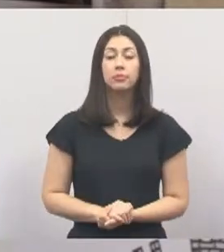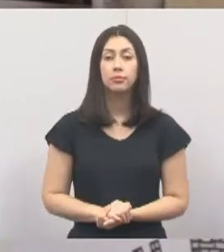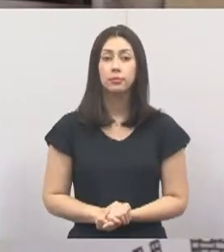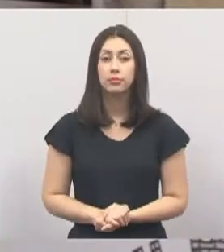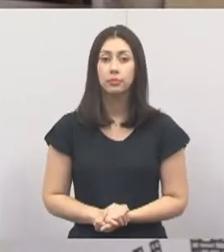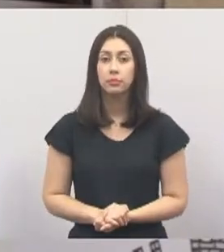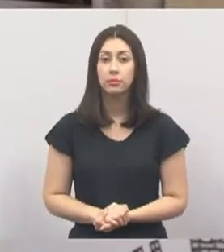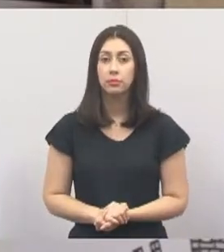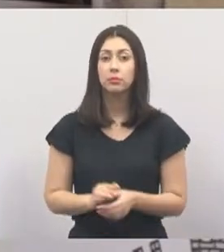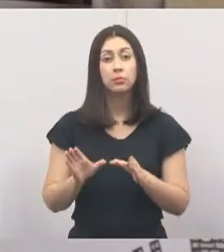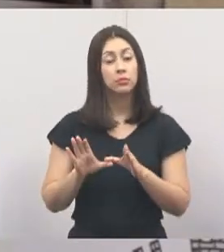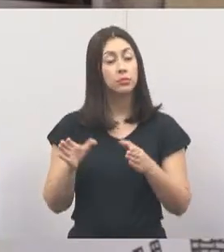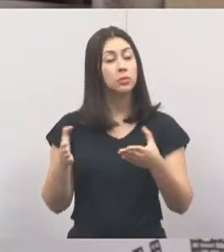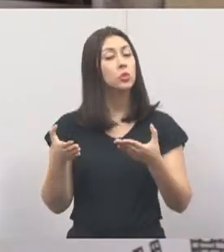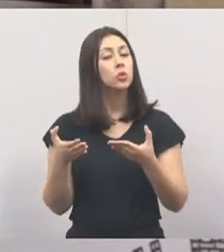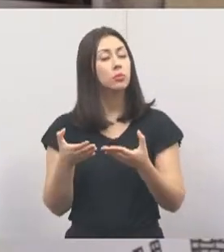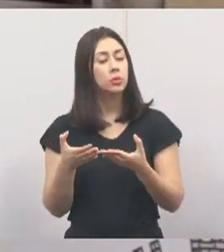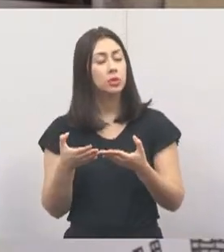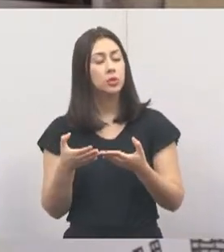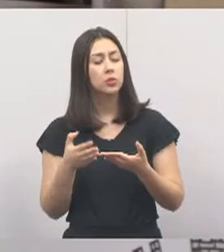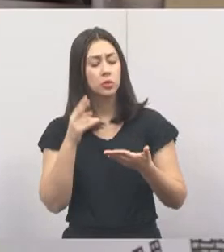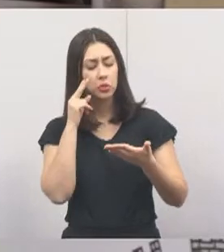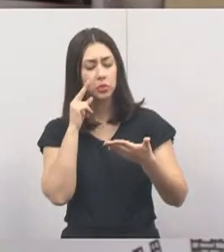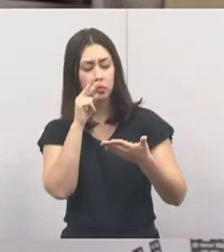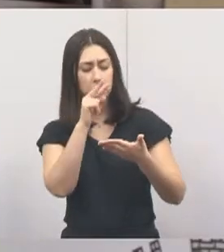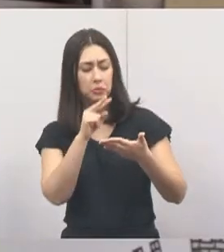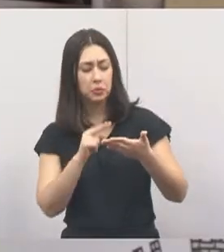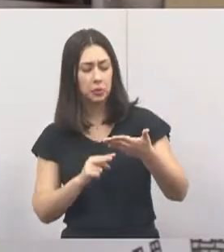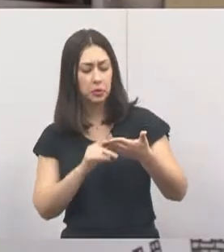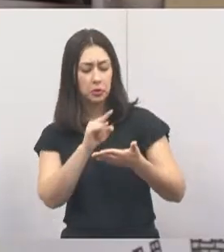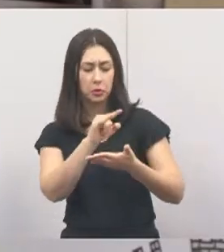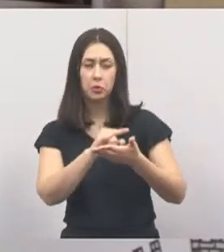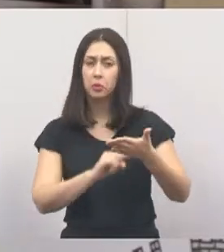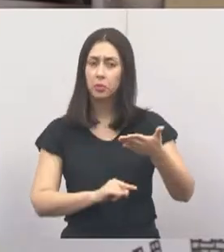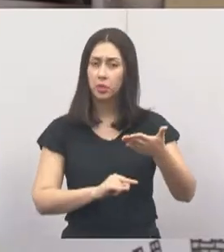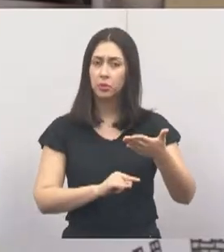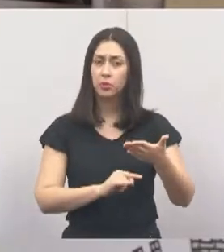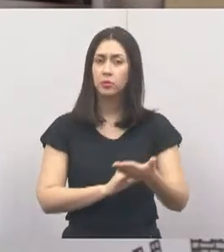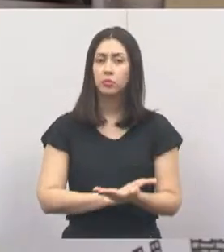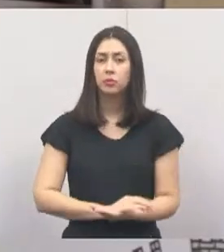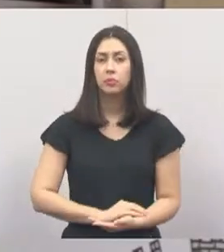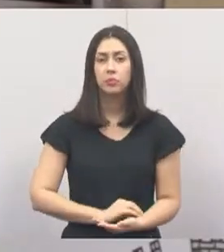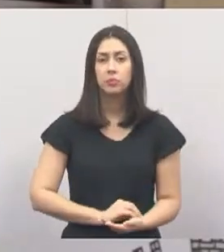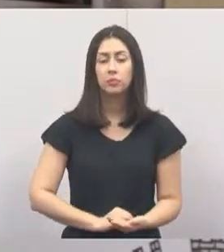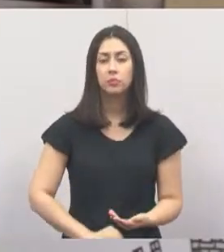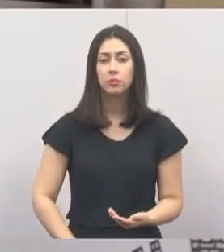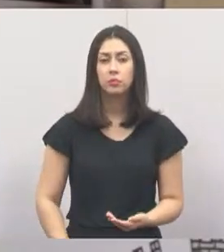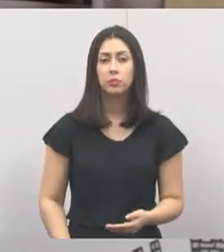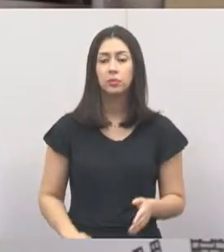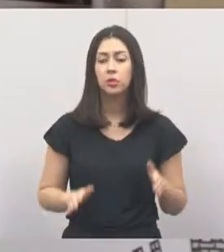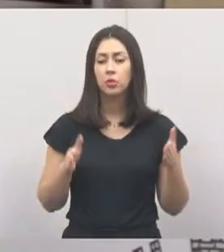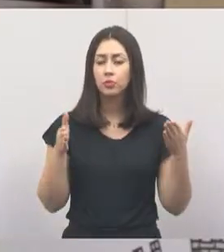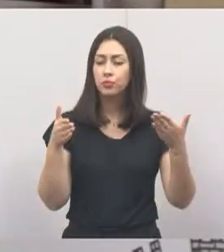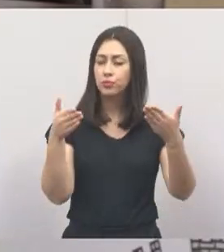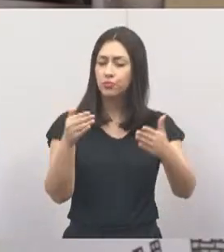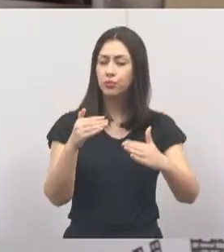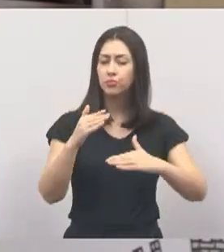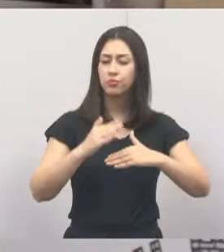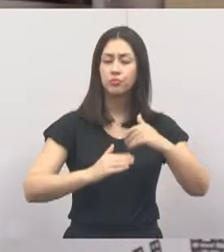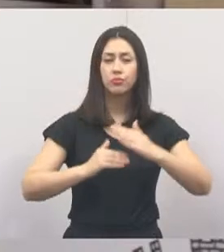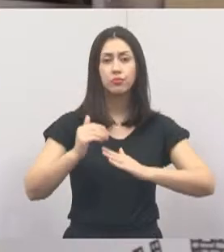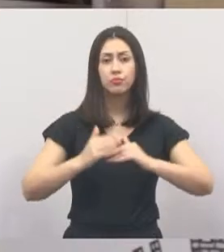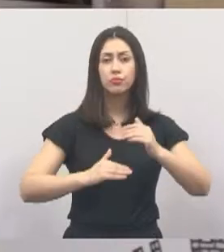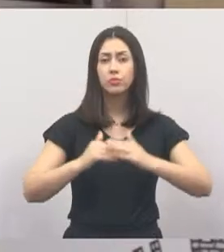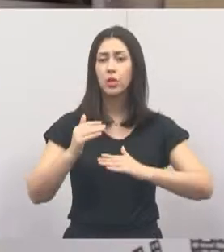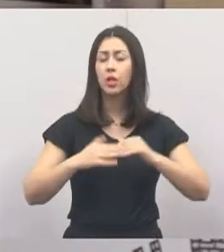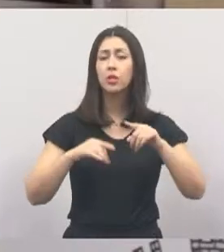e a sua comissão de avaliação de documentos e acesso, norteando as atividades do